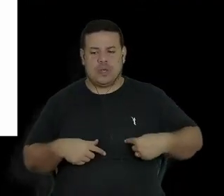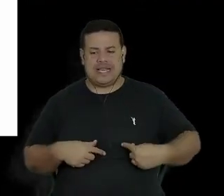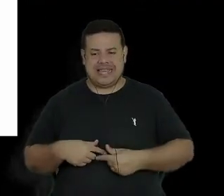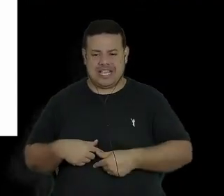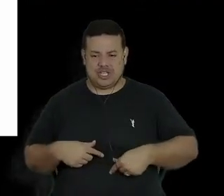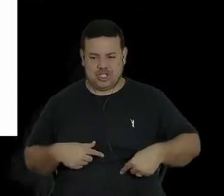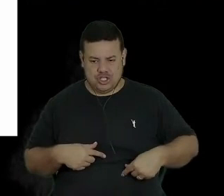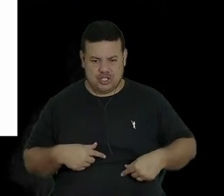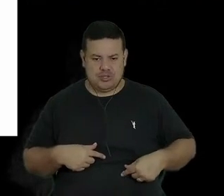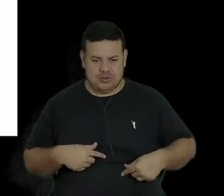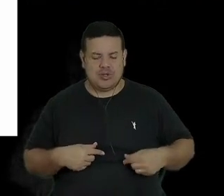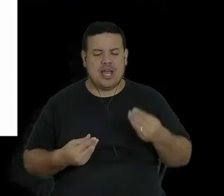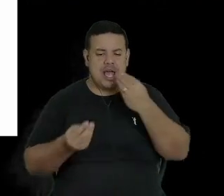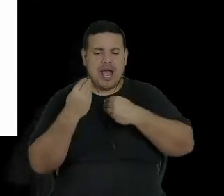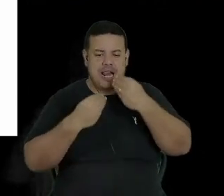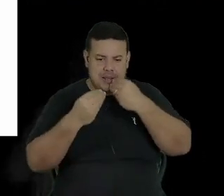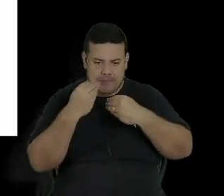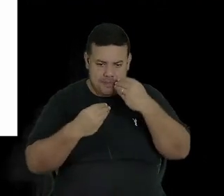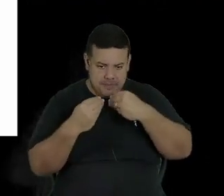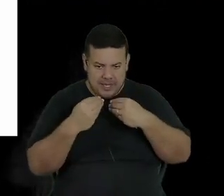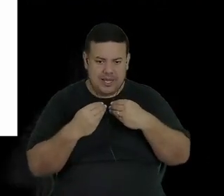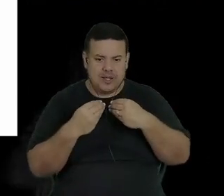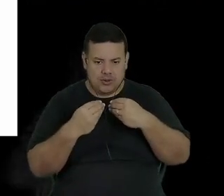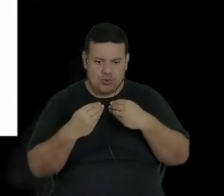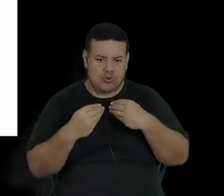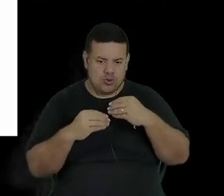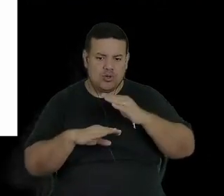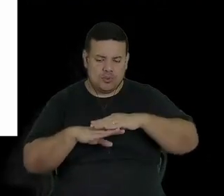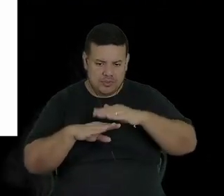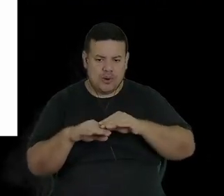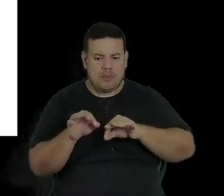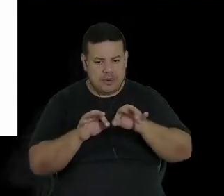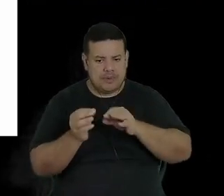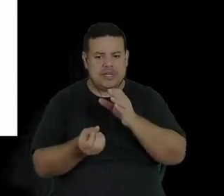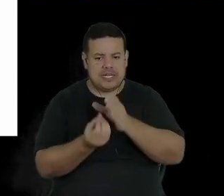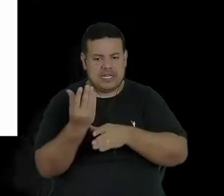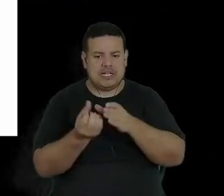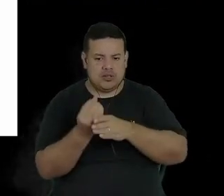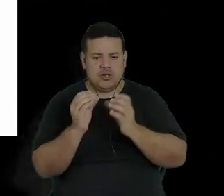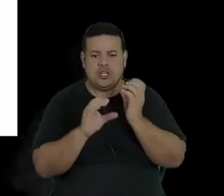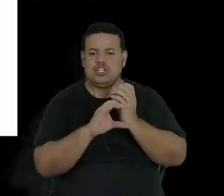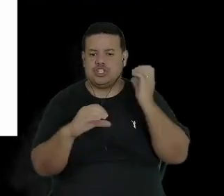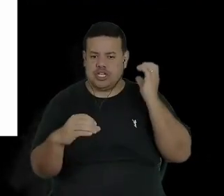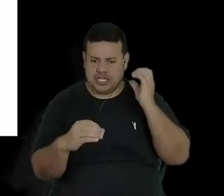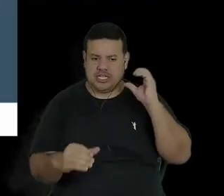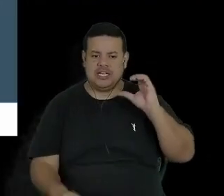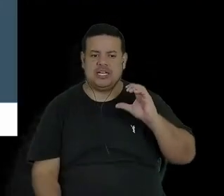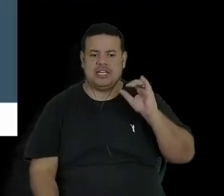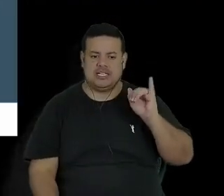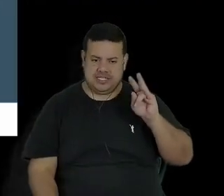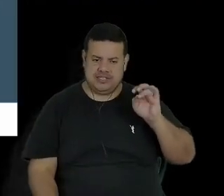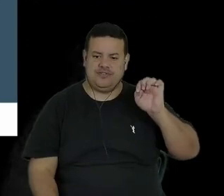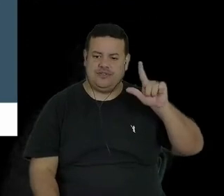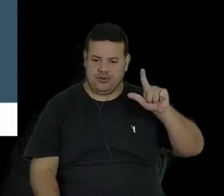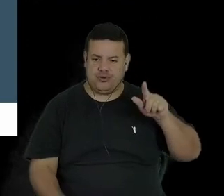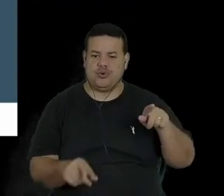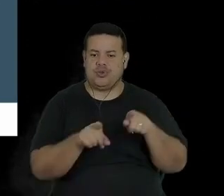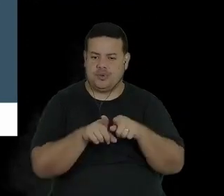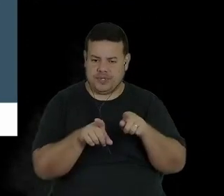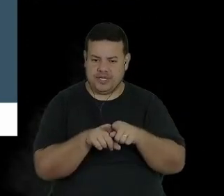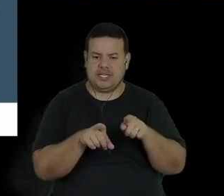Alimentos artificiais. E também trabalham com engenharia civil. Desse